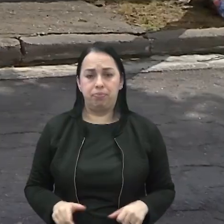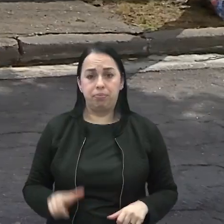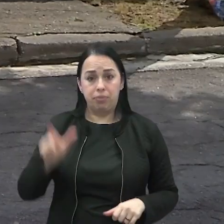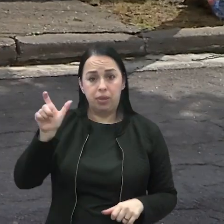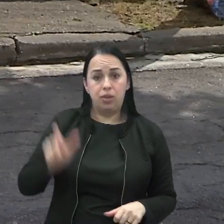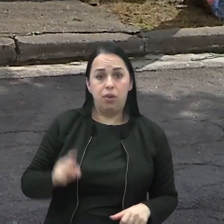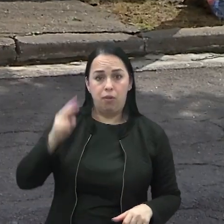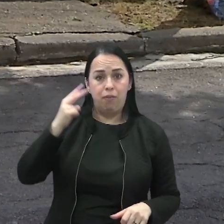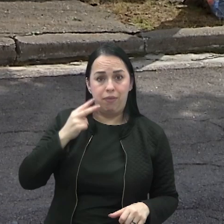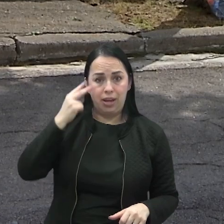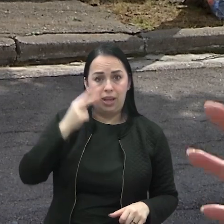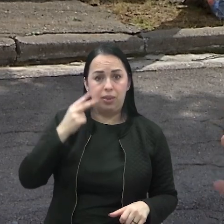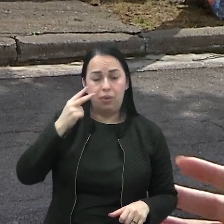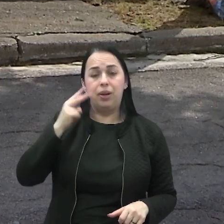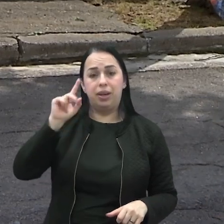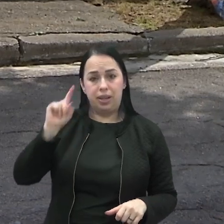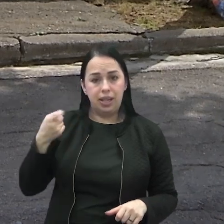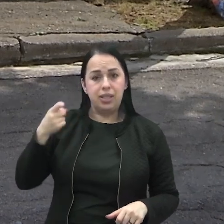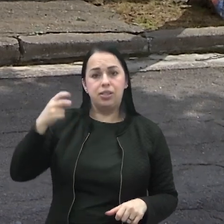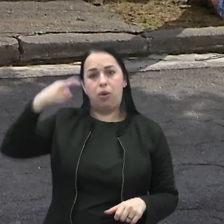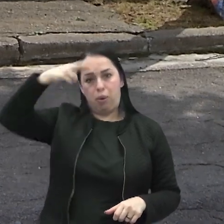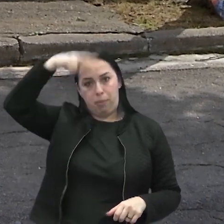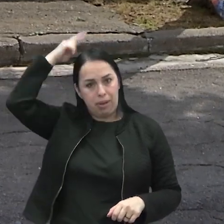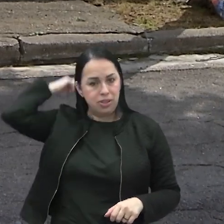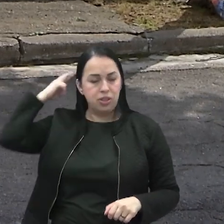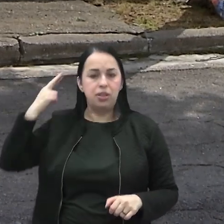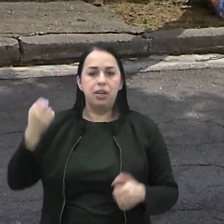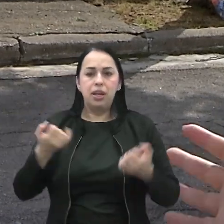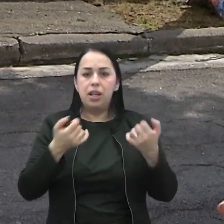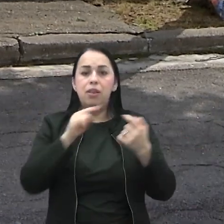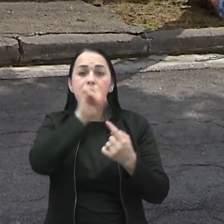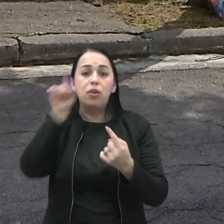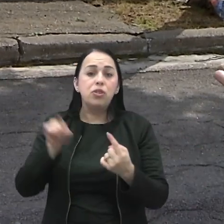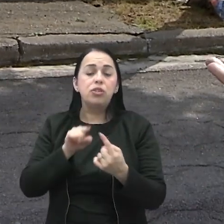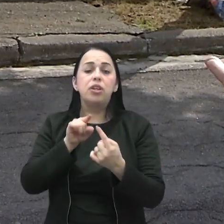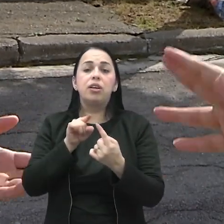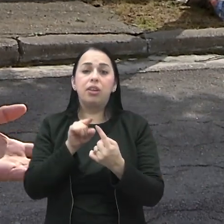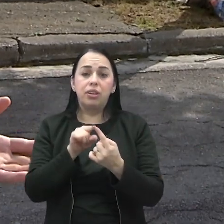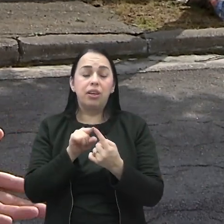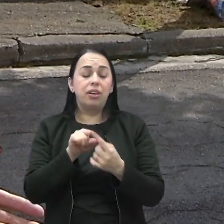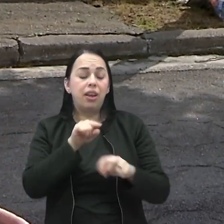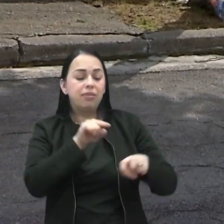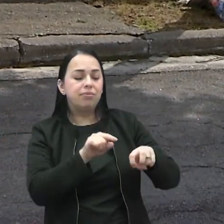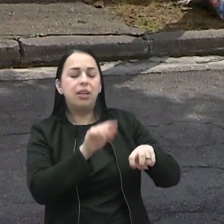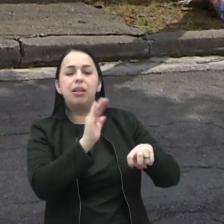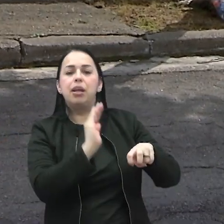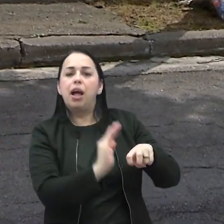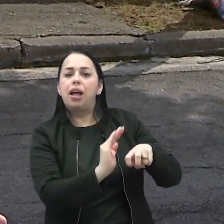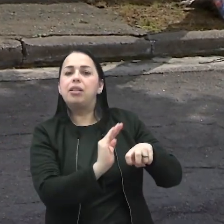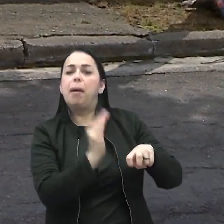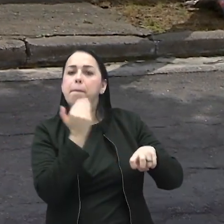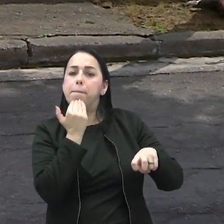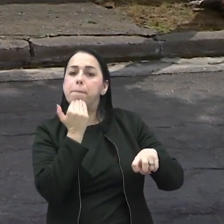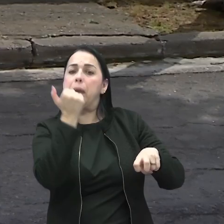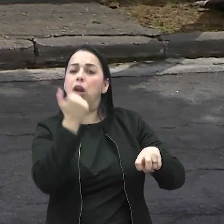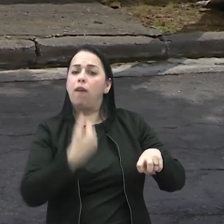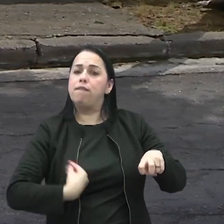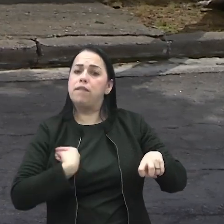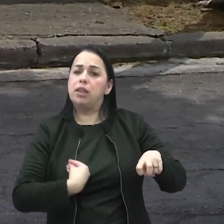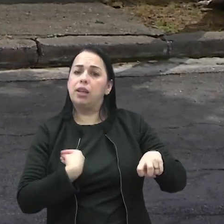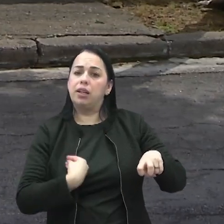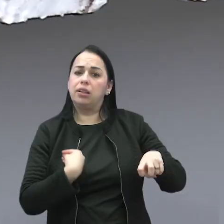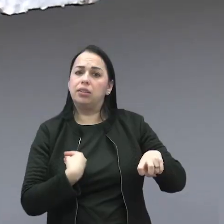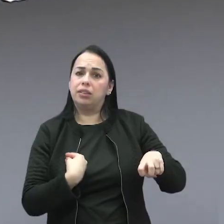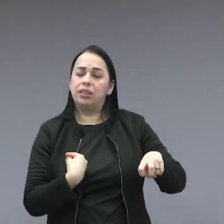veterinária. Segundo o Robertinho da padaria, o objetivo da iniciativa é dar condições dignas para cães e gatos